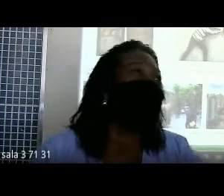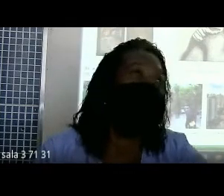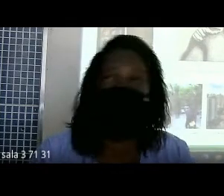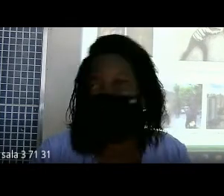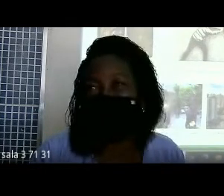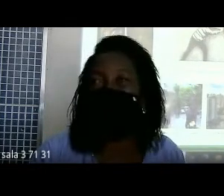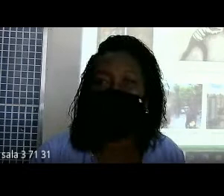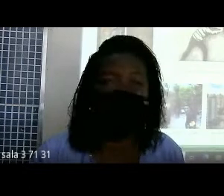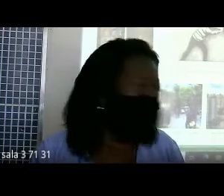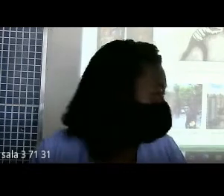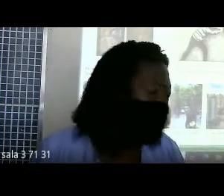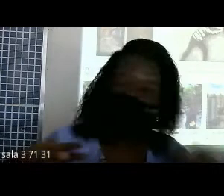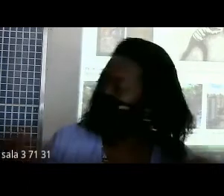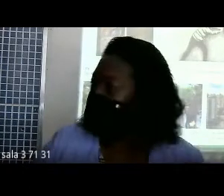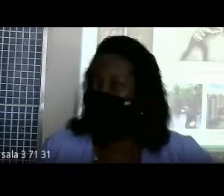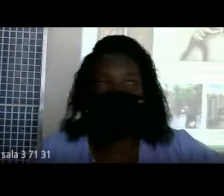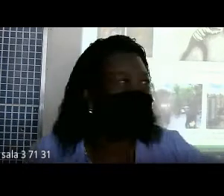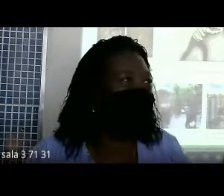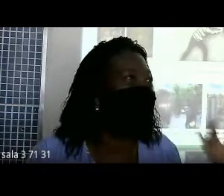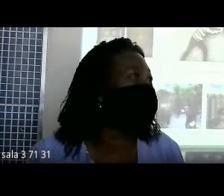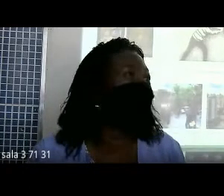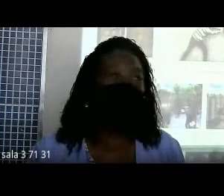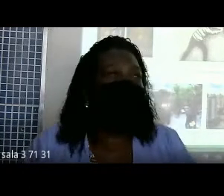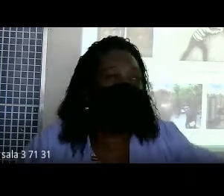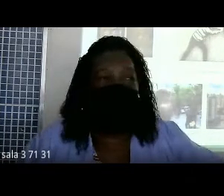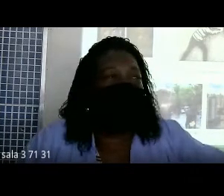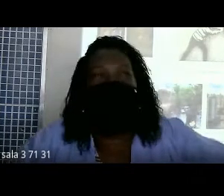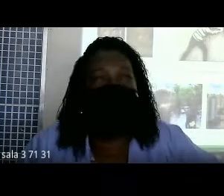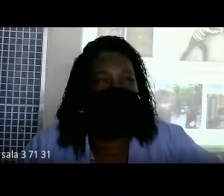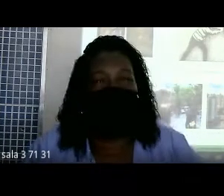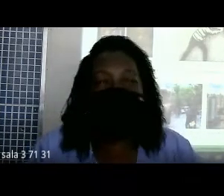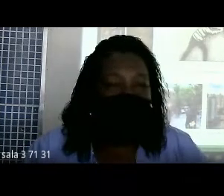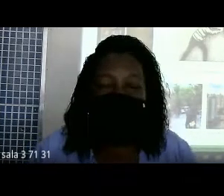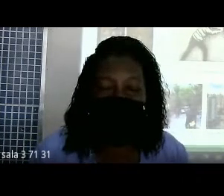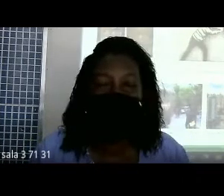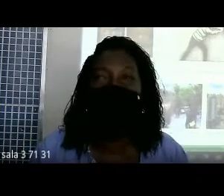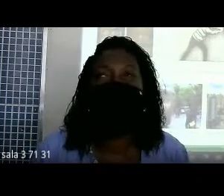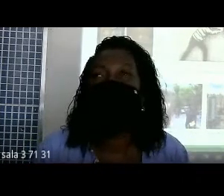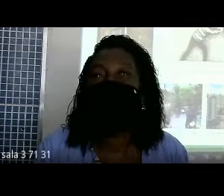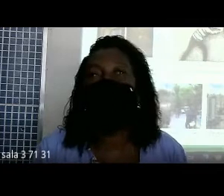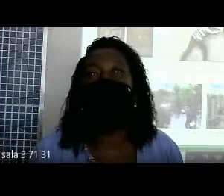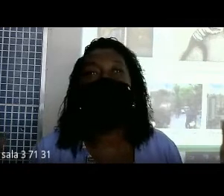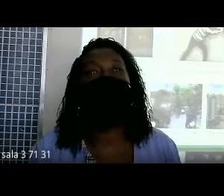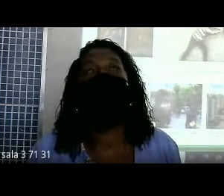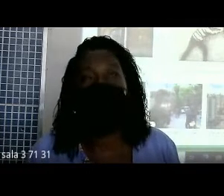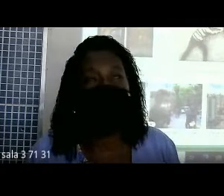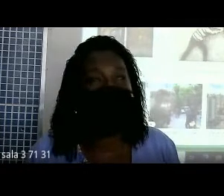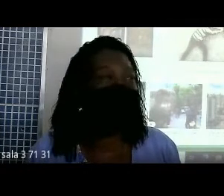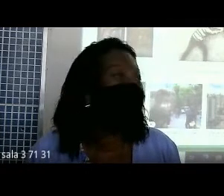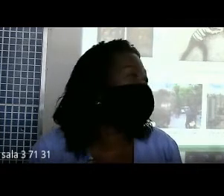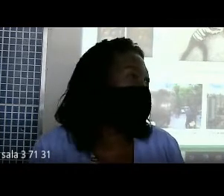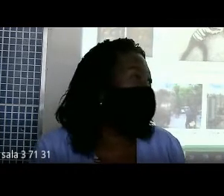dizer, não, sou eu? Não ia, né? Ah, não sou eu. Todo mundo diz, sou eu. A polícia não teve como